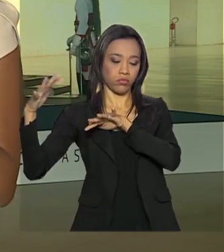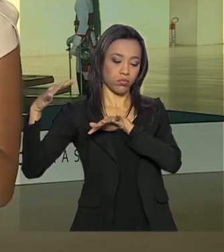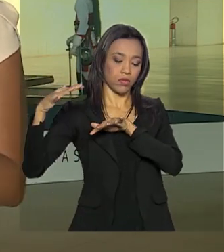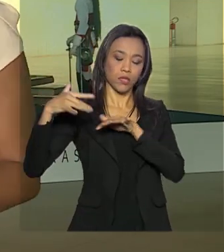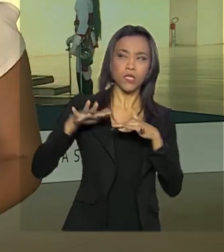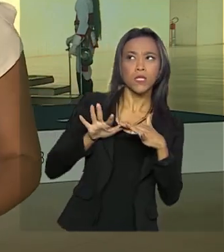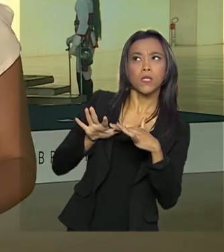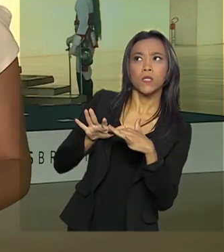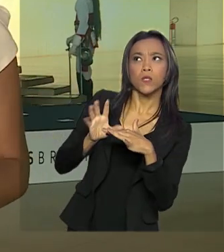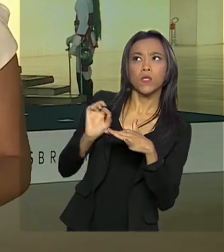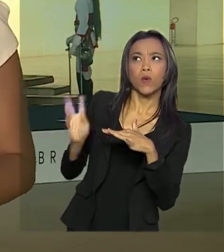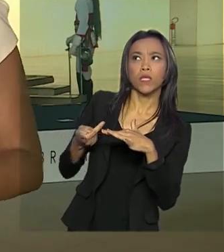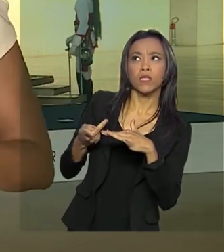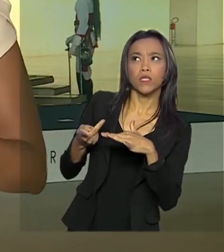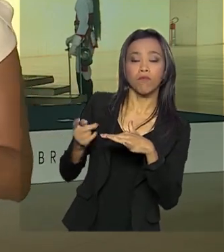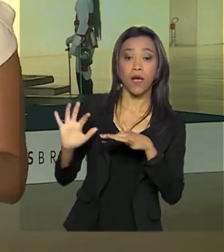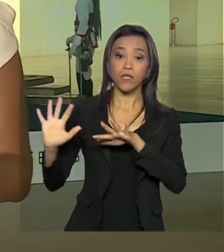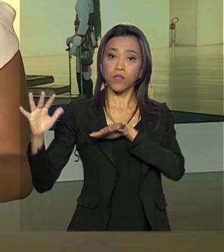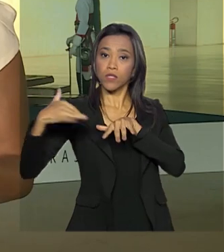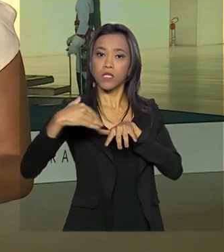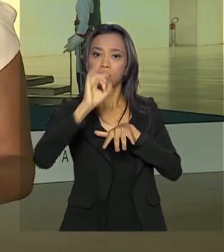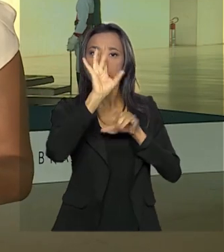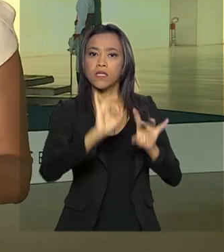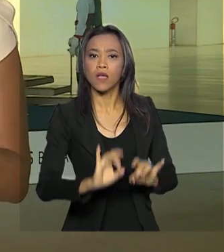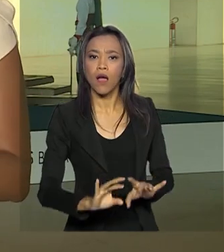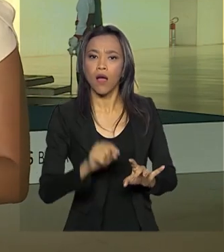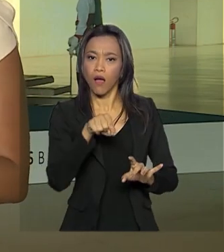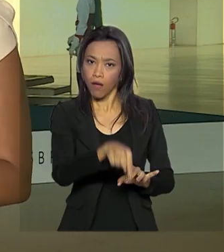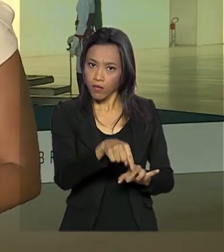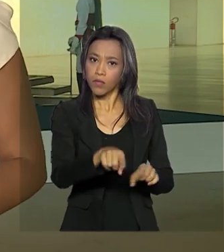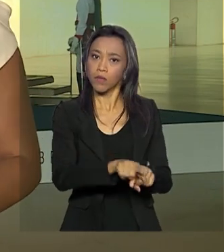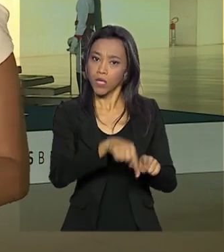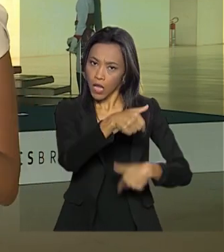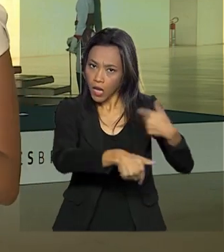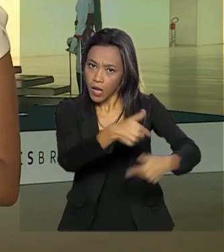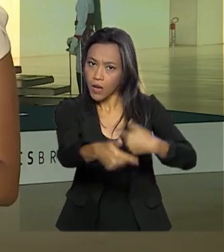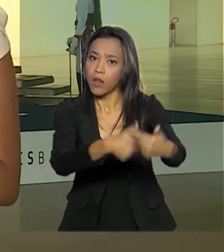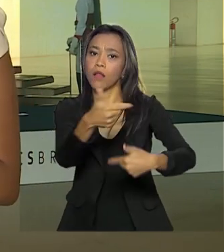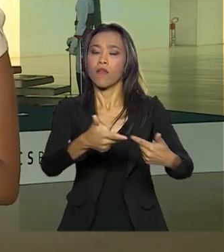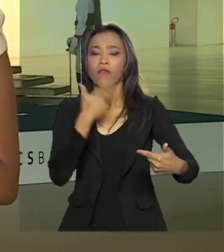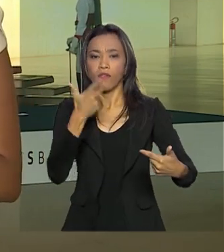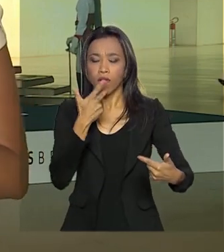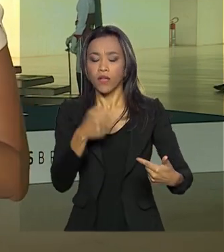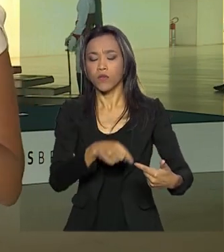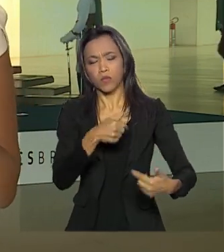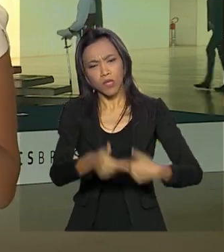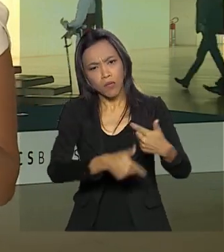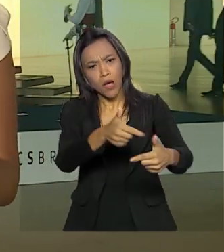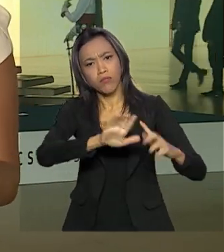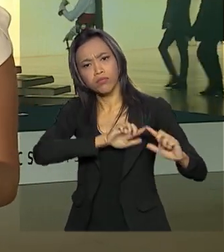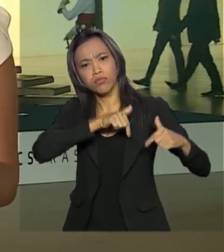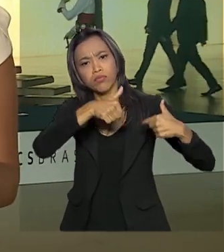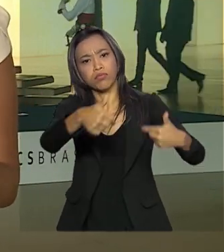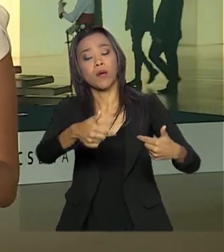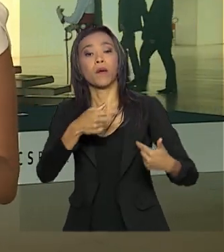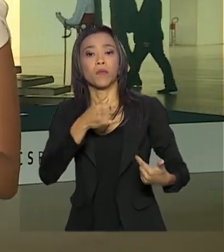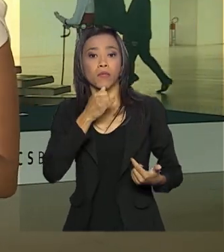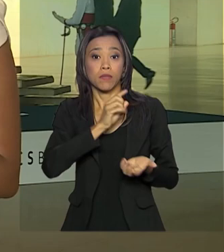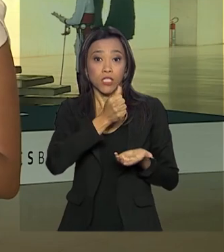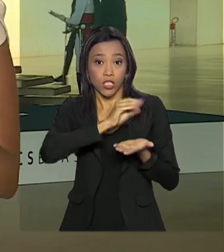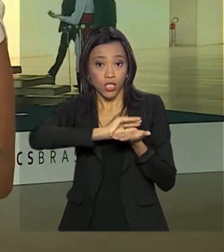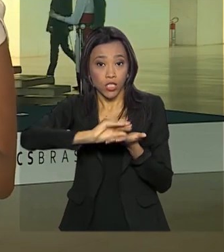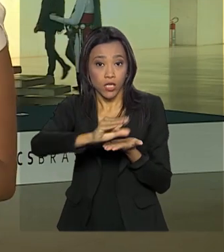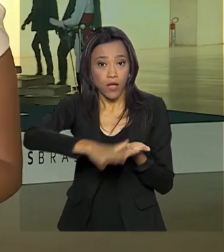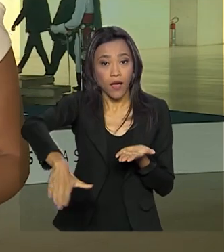olhar especial para o brasil e também falou sobre as ações que o brasil vem desenvolvendo como os investimentos em